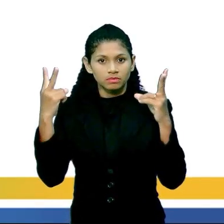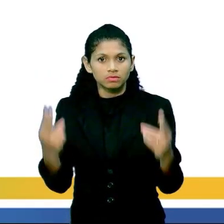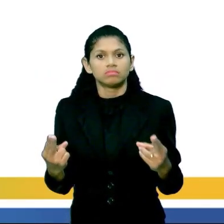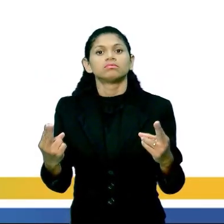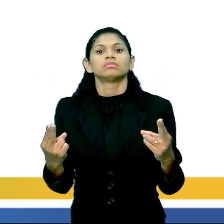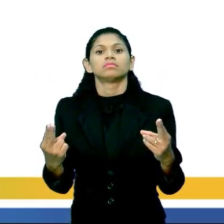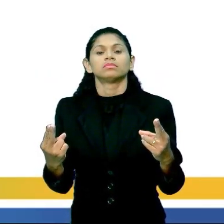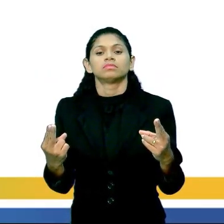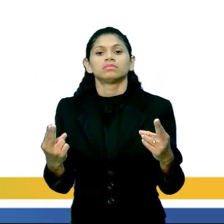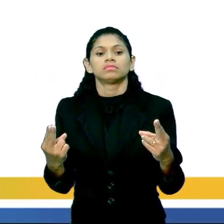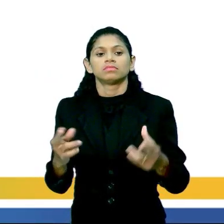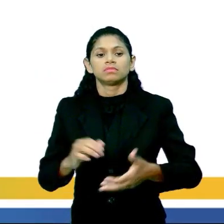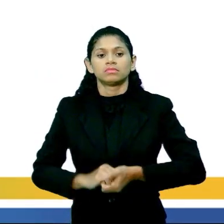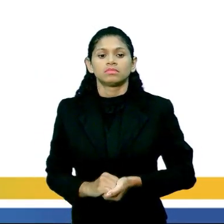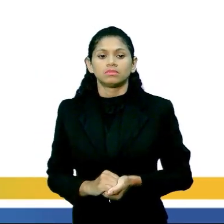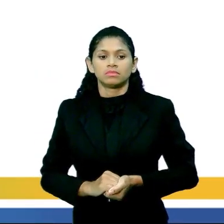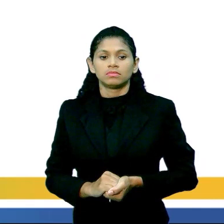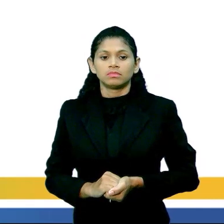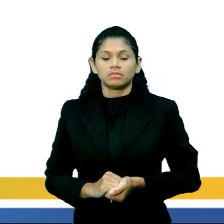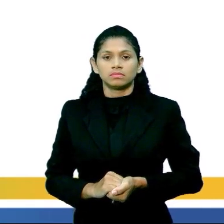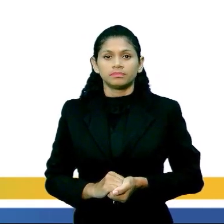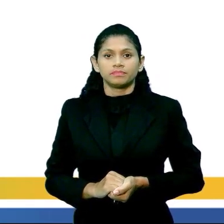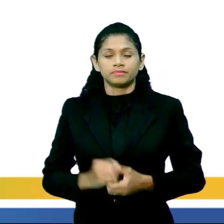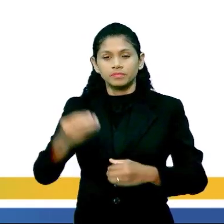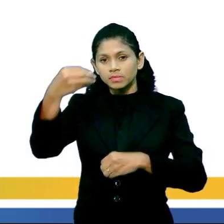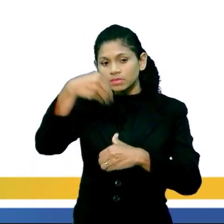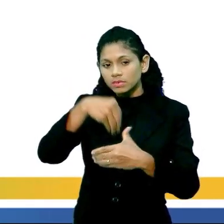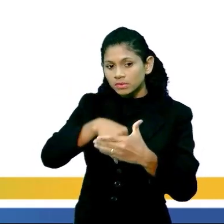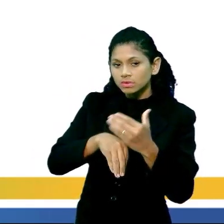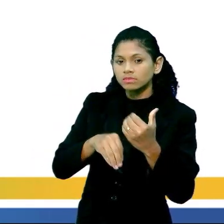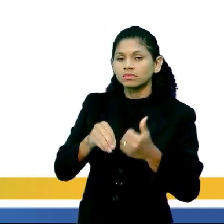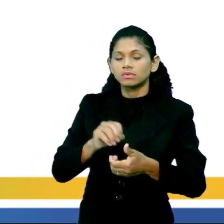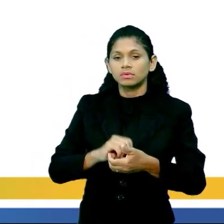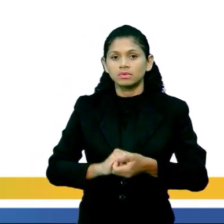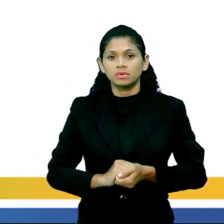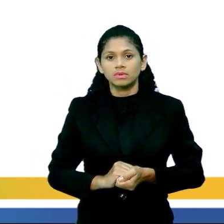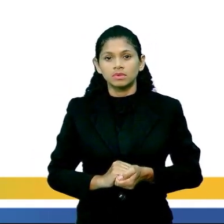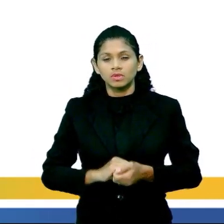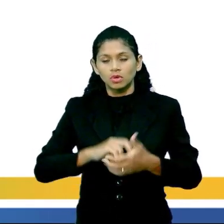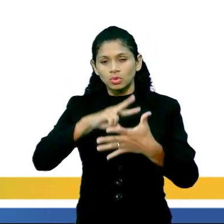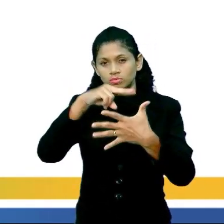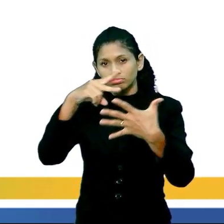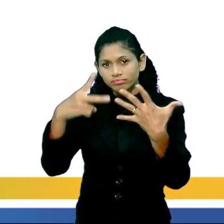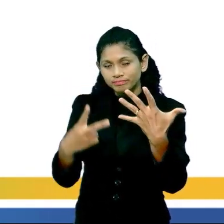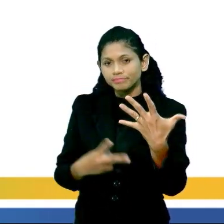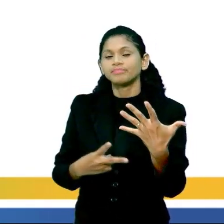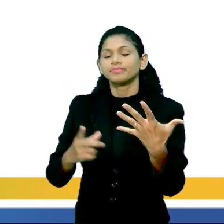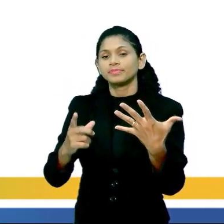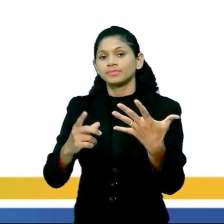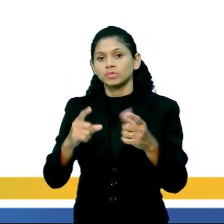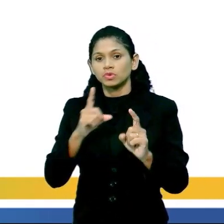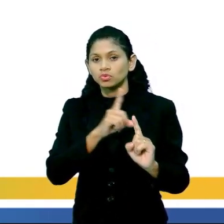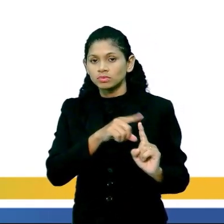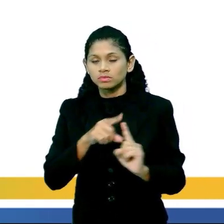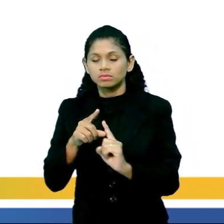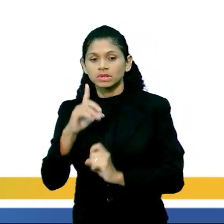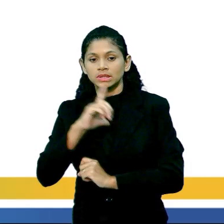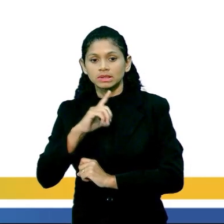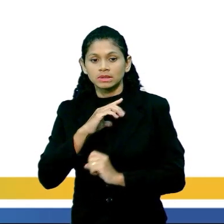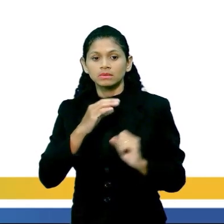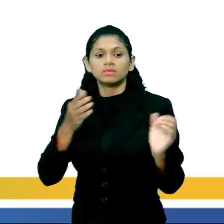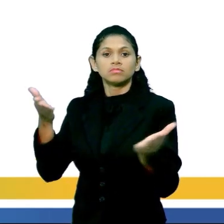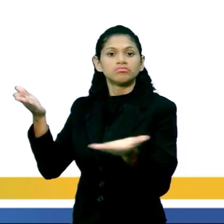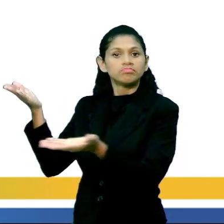Então, é isso. Aí dentro dos vários tipos aí de sinonimias, né, nós